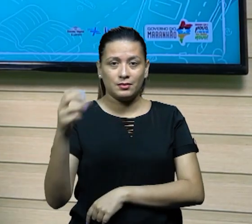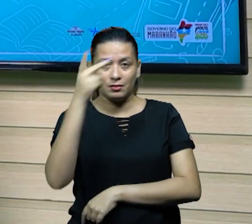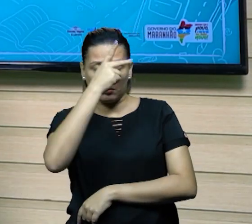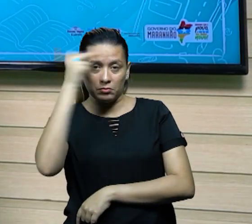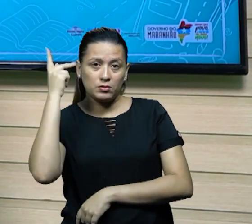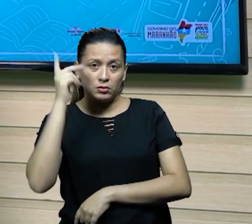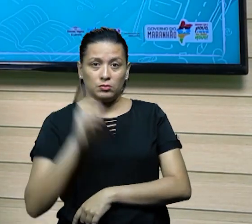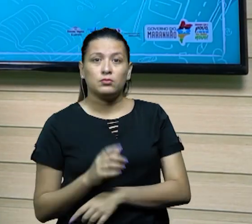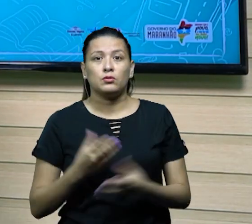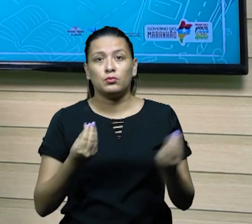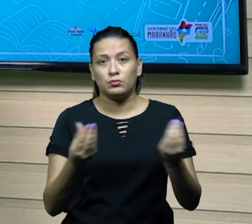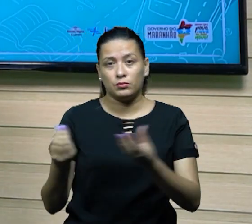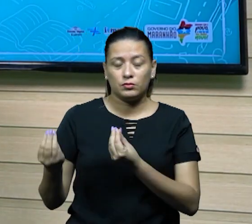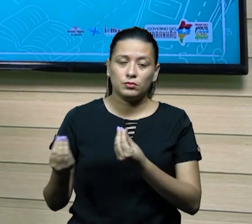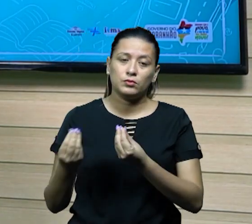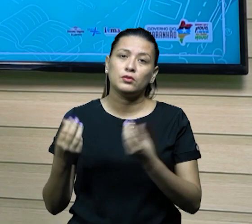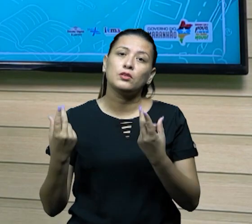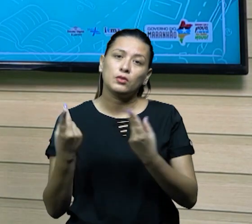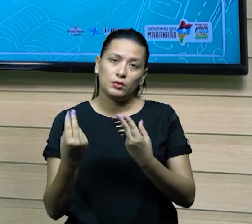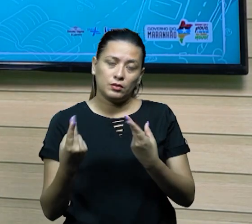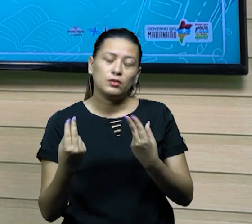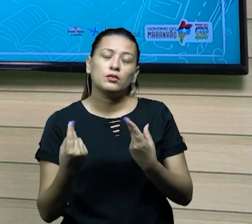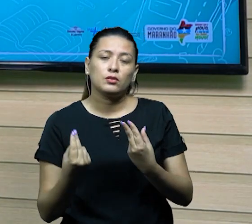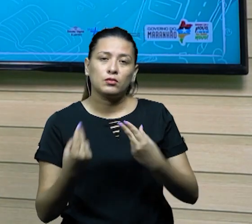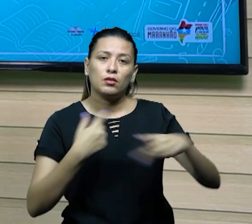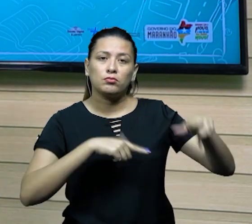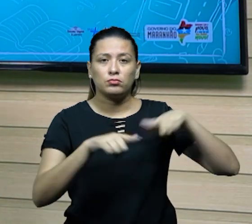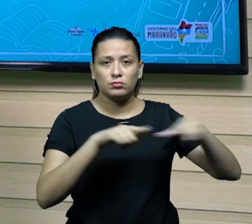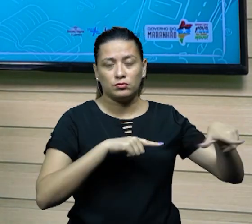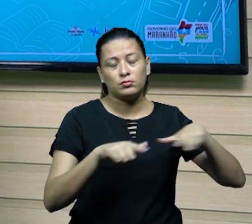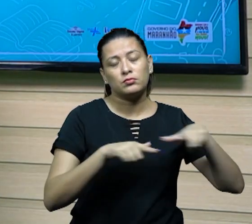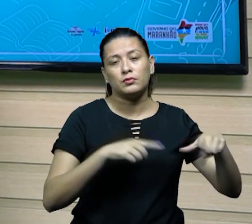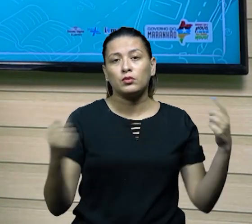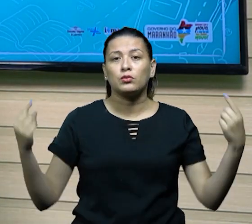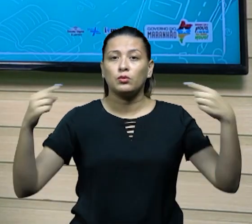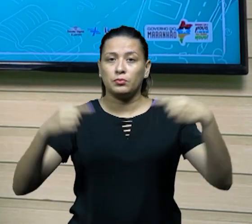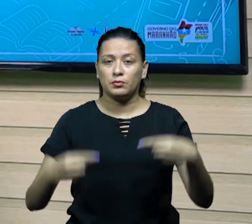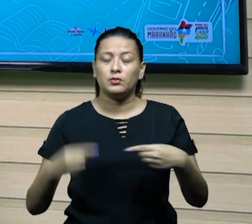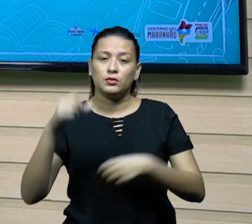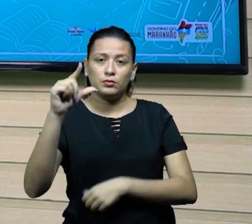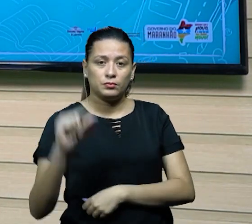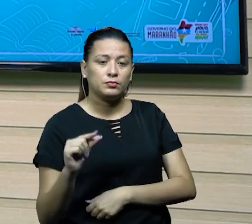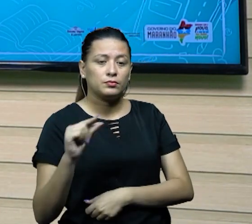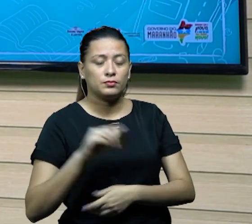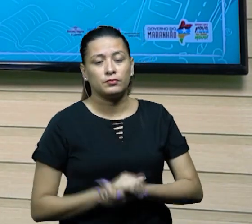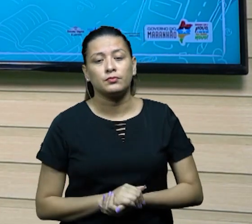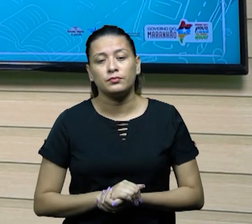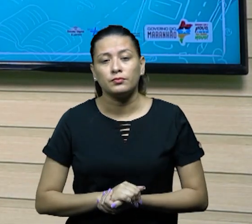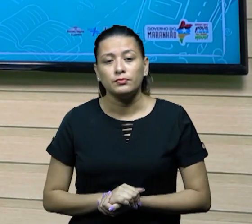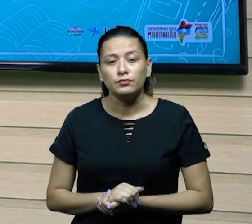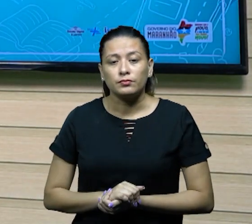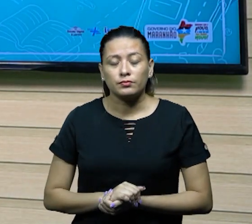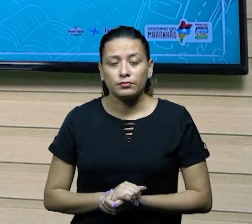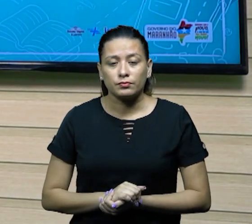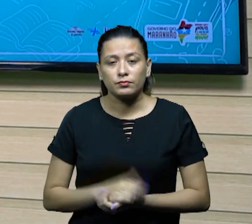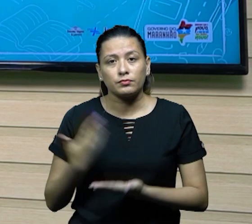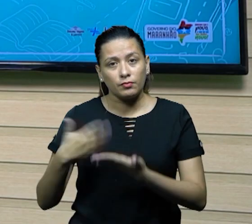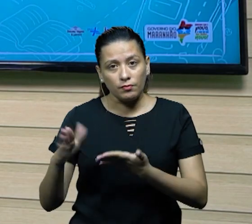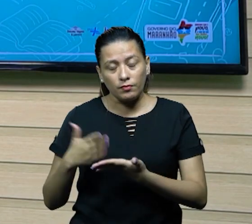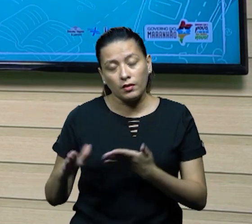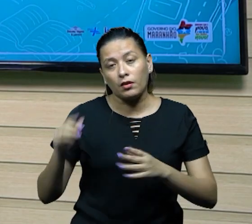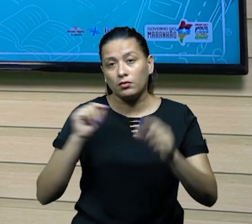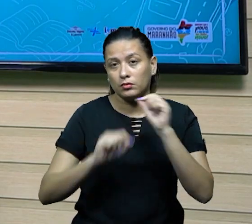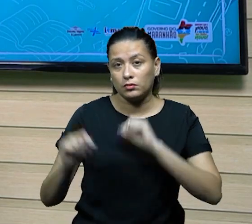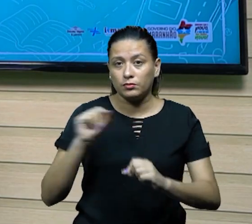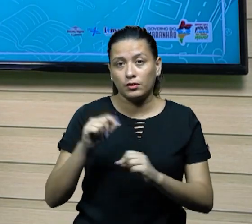trabalho, quem sai? Aqueles menos competitivos. Então você tem que sempre buscar evolução, sempre buscar o melhor. É